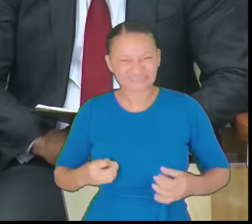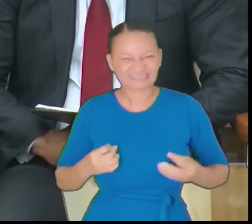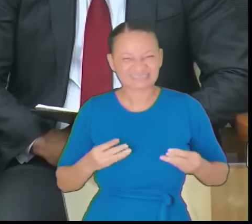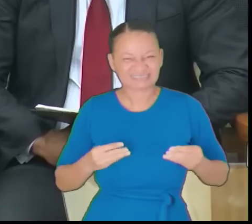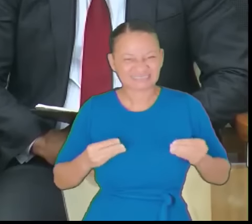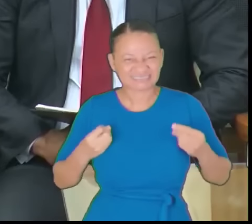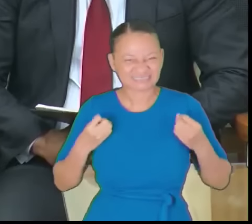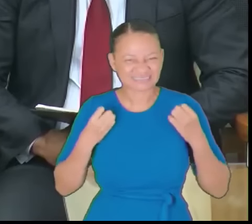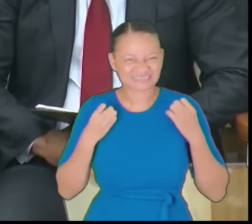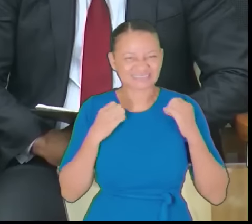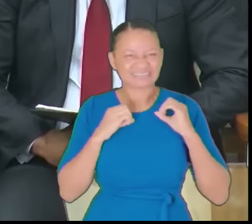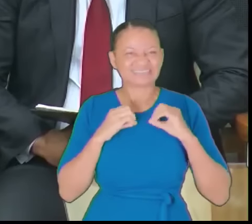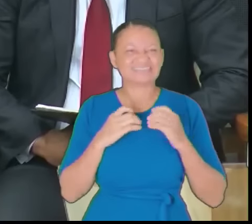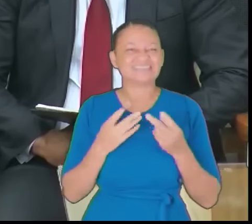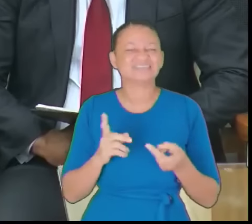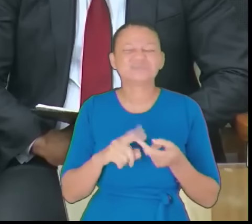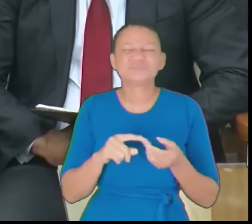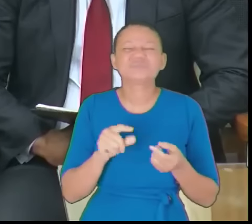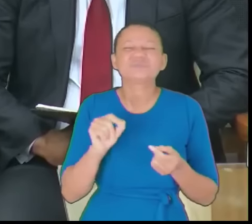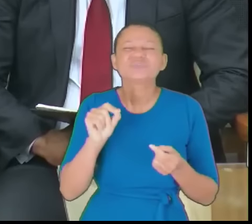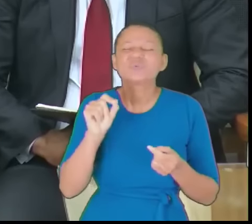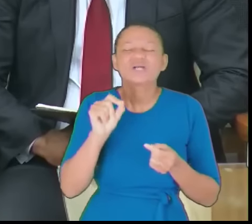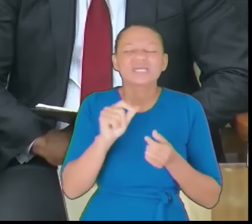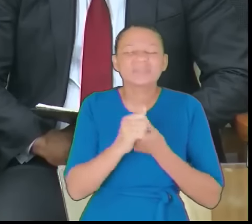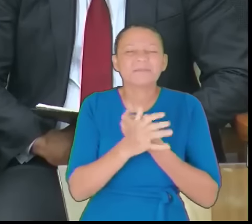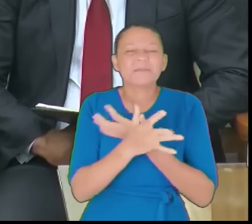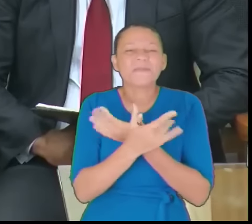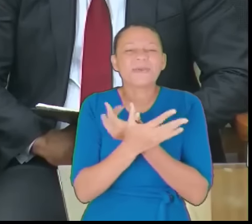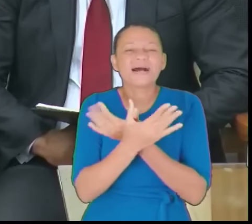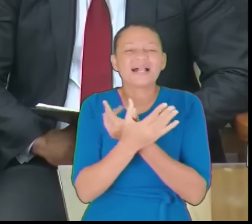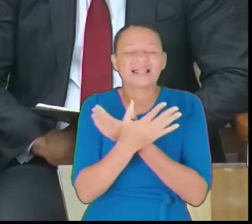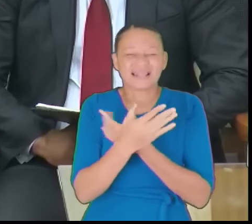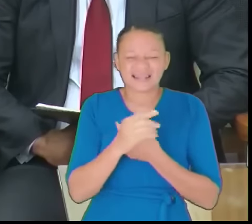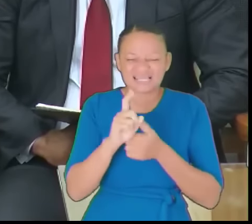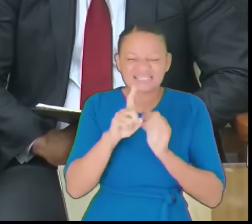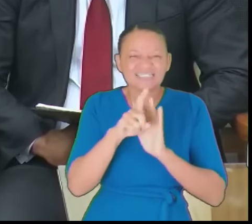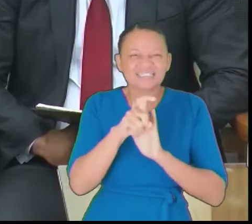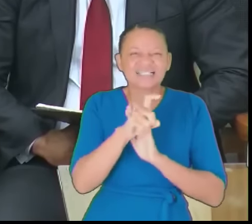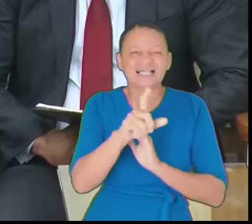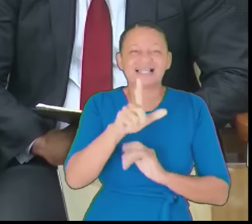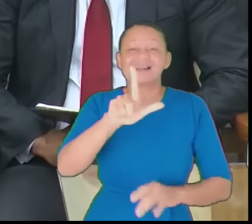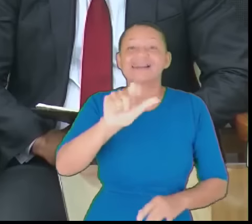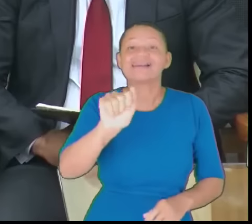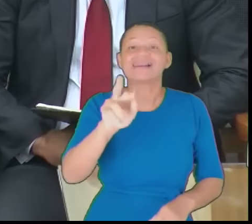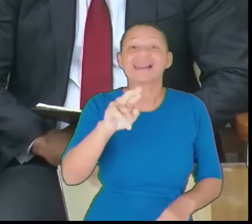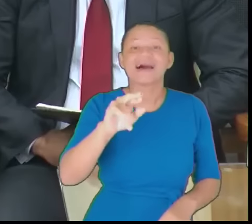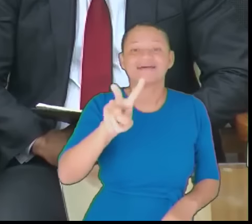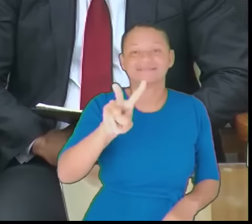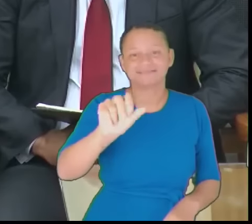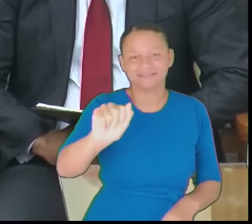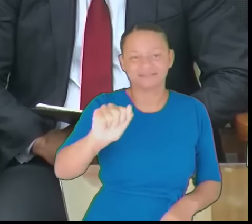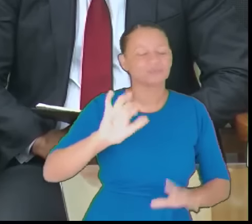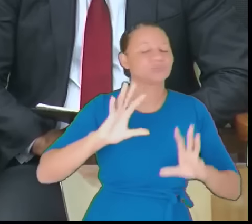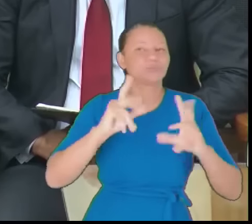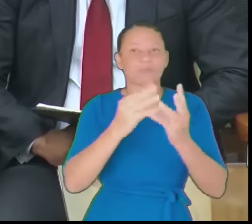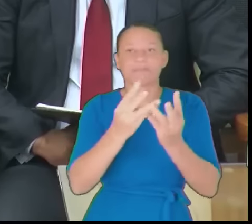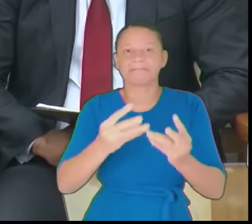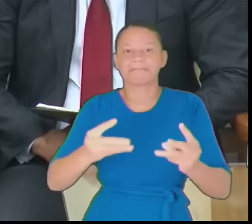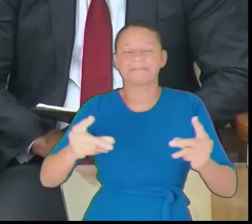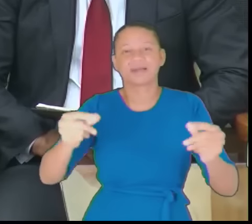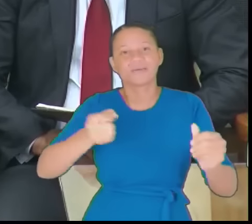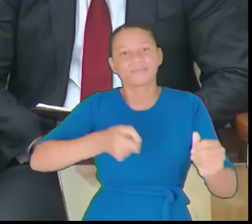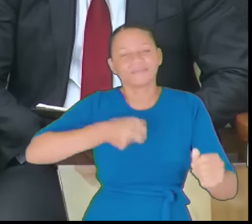chegar aquela coisa de borboleta, a larva, e vai comer. Tudo se acaba. Interessante, a